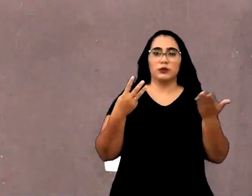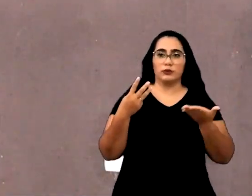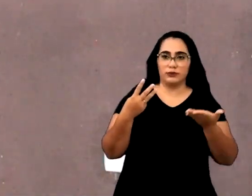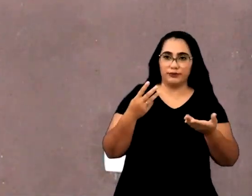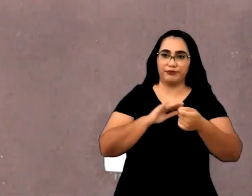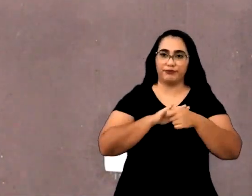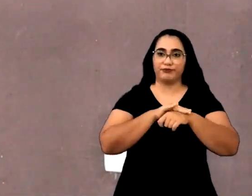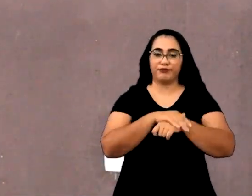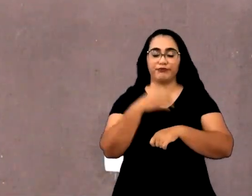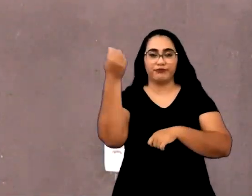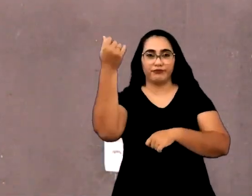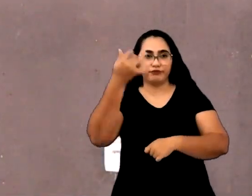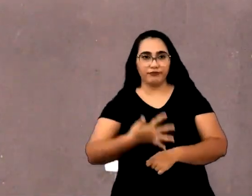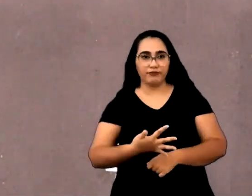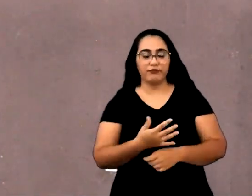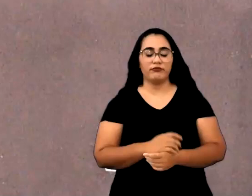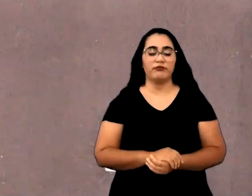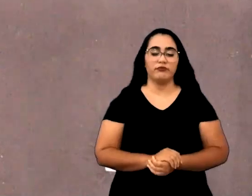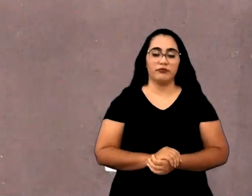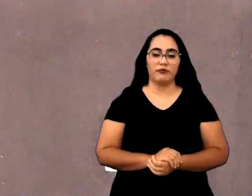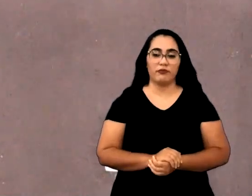abordar essa noite aqui.